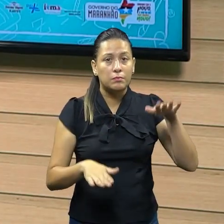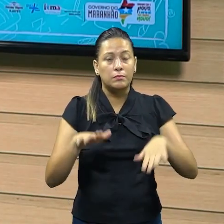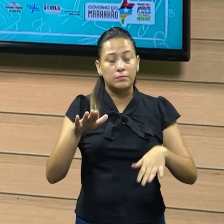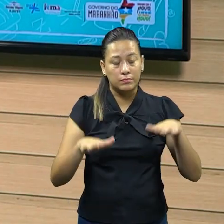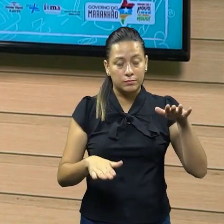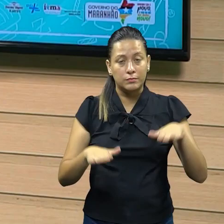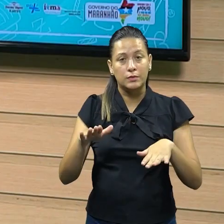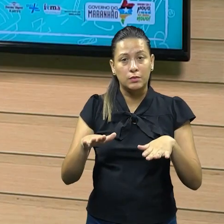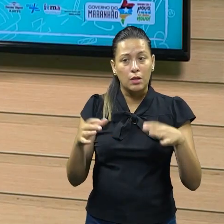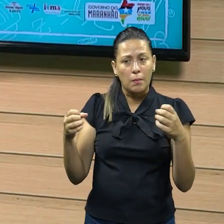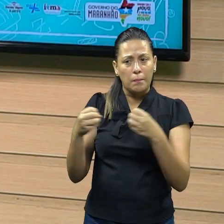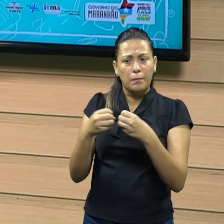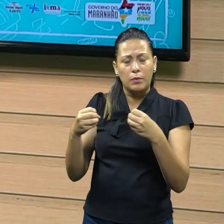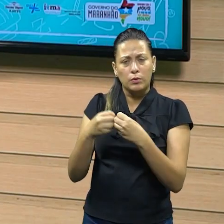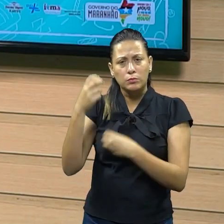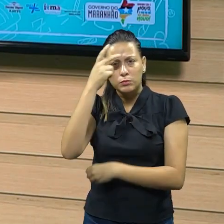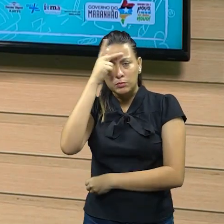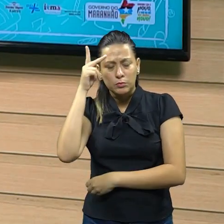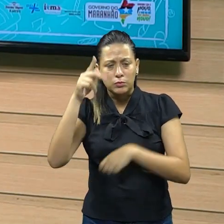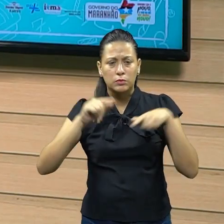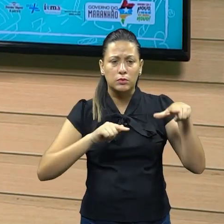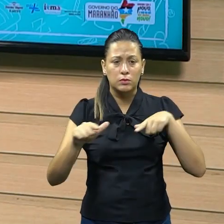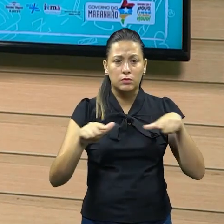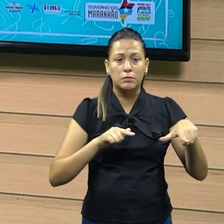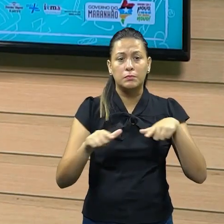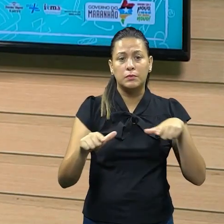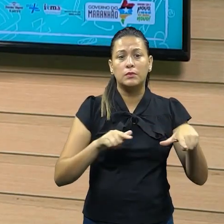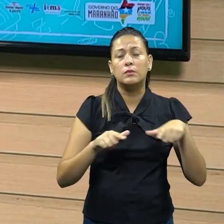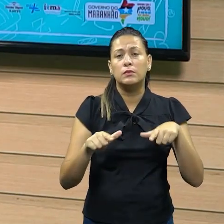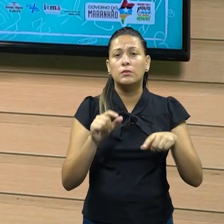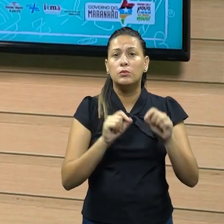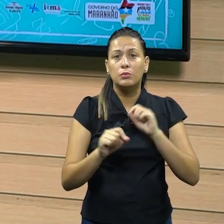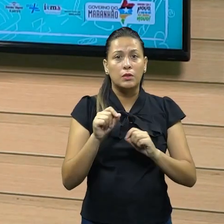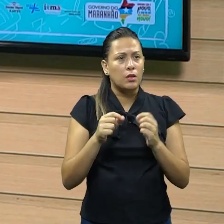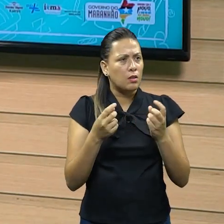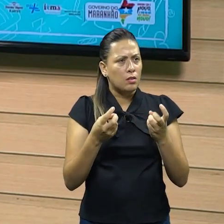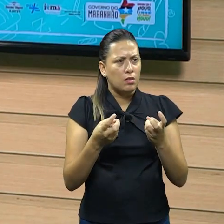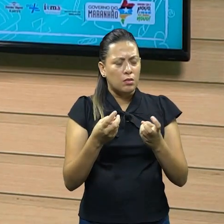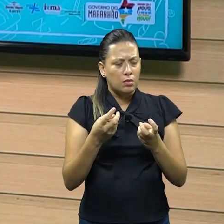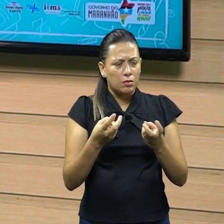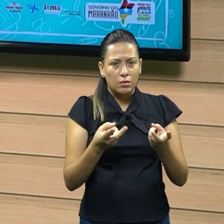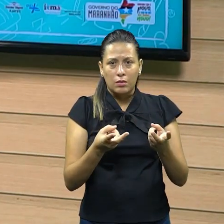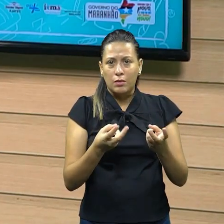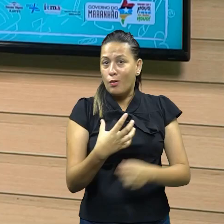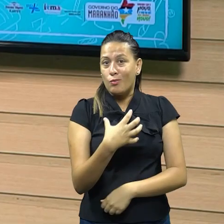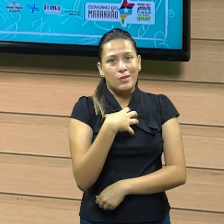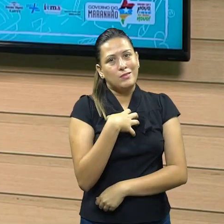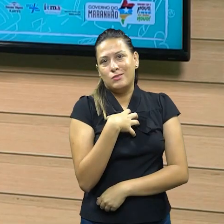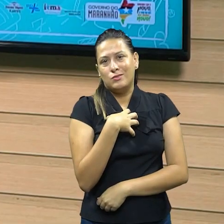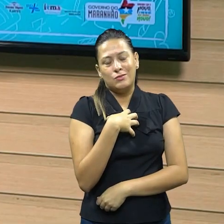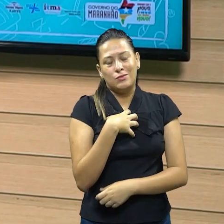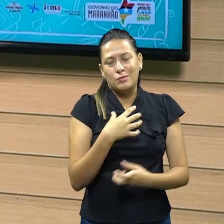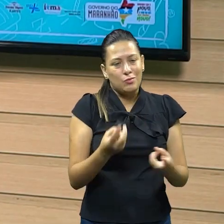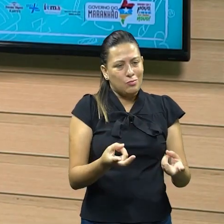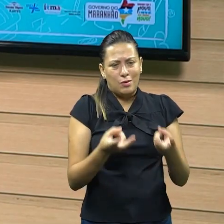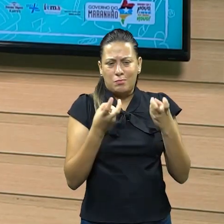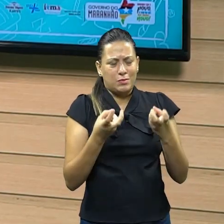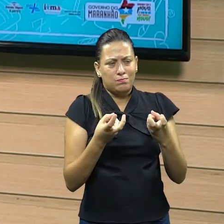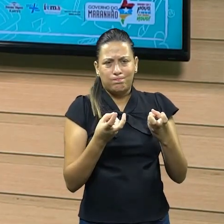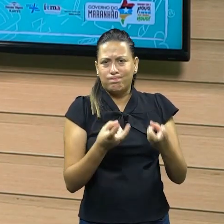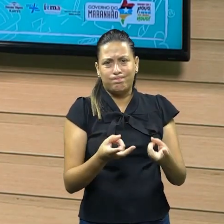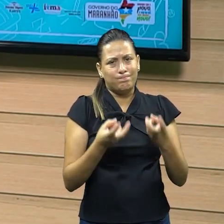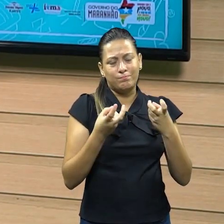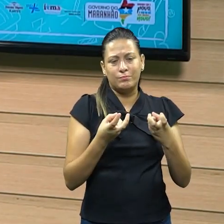do trabalhador, ele sofrerá uma indução. Ele não vai perceber essa indução, a não ser que